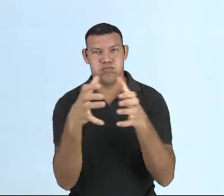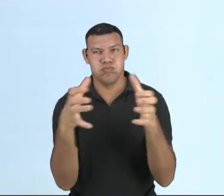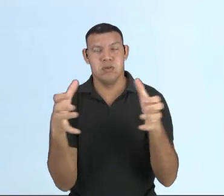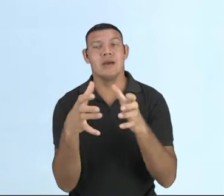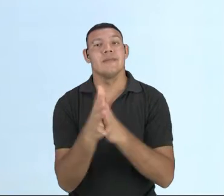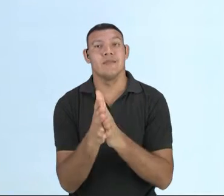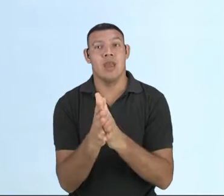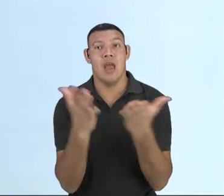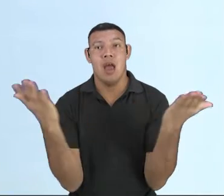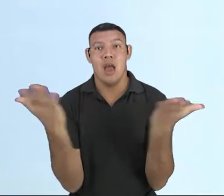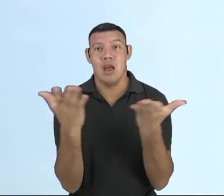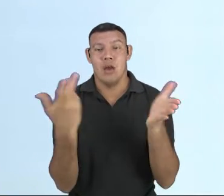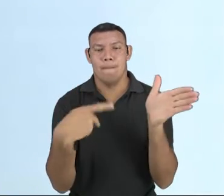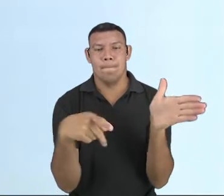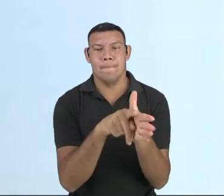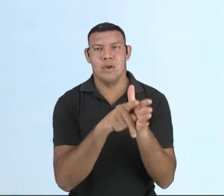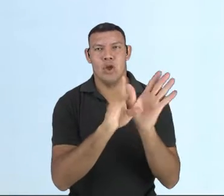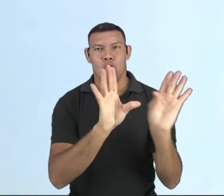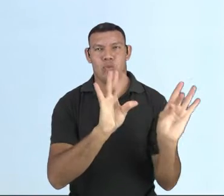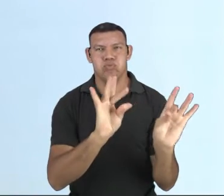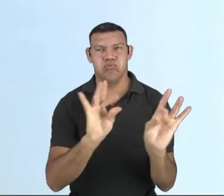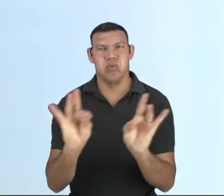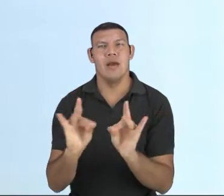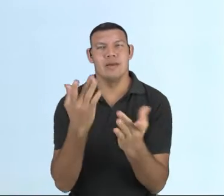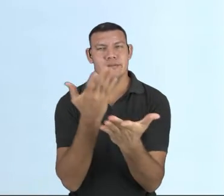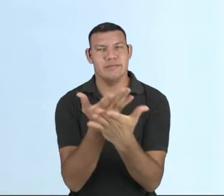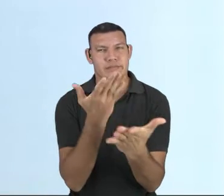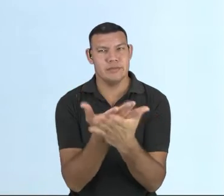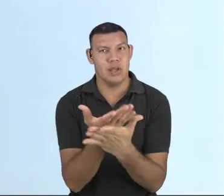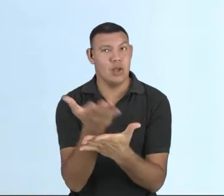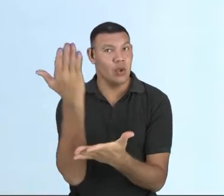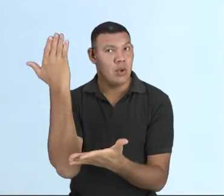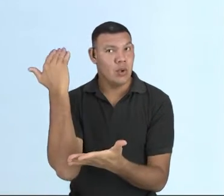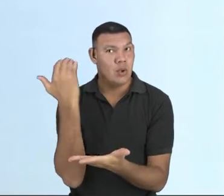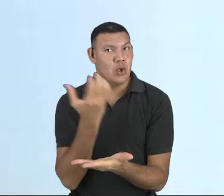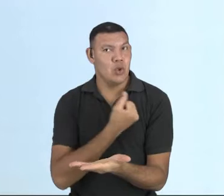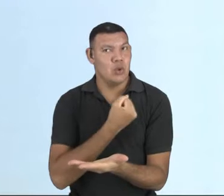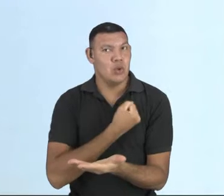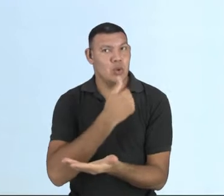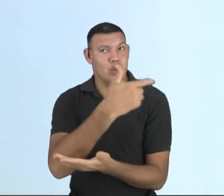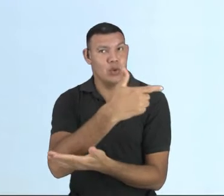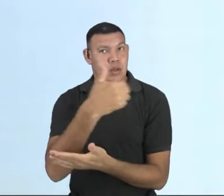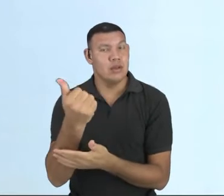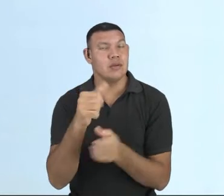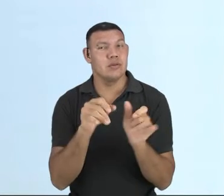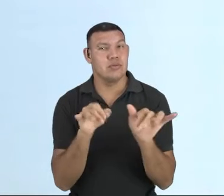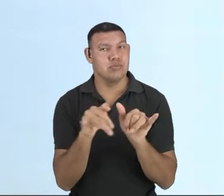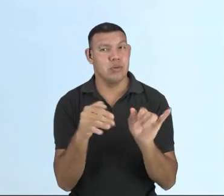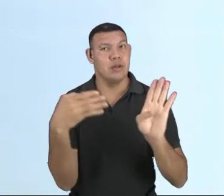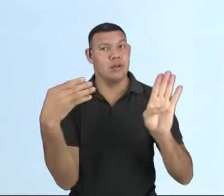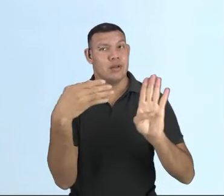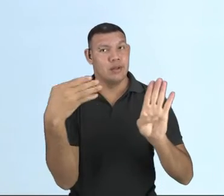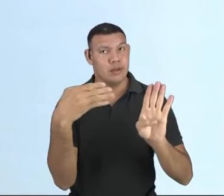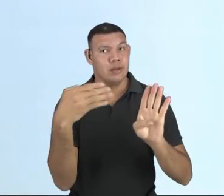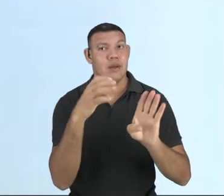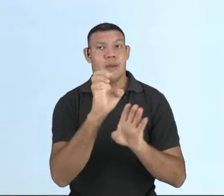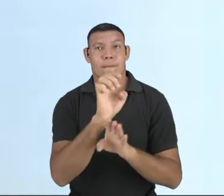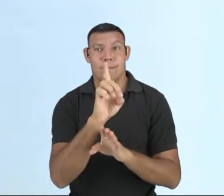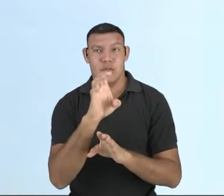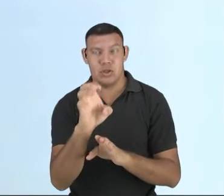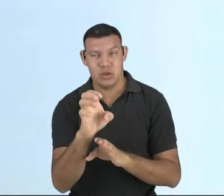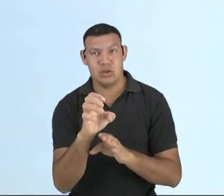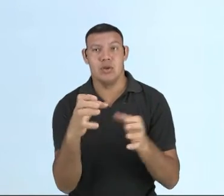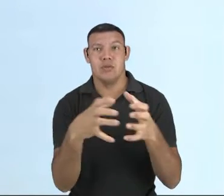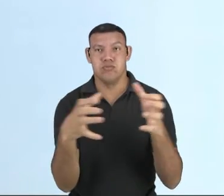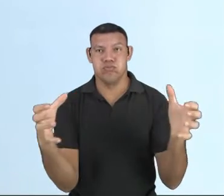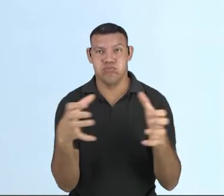Dessa vez, dilatação dos líquidos. Na aula passada, que foi a aula de número 21, você pode acessar a dilatação dos sólidos.